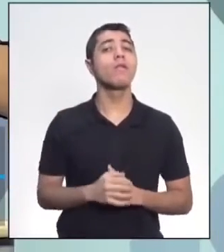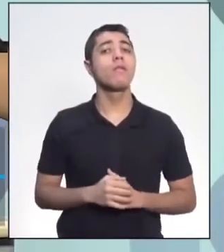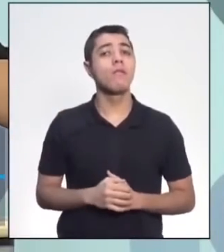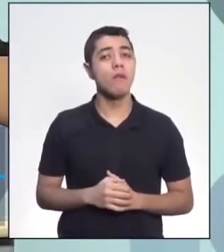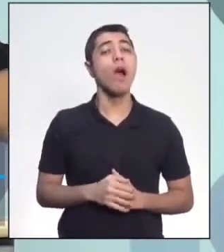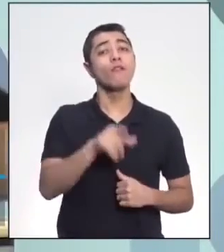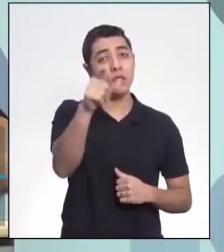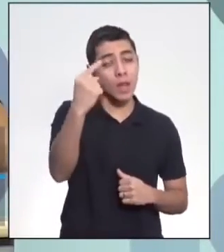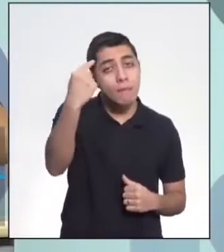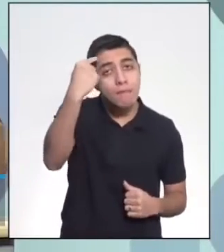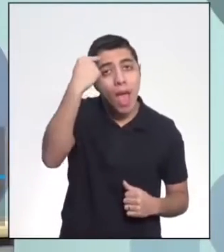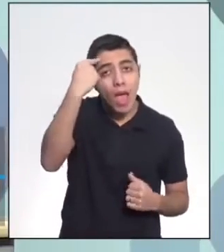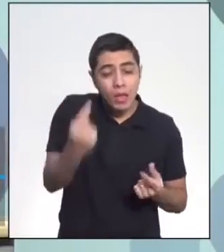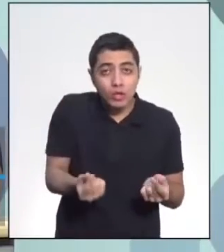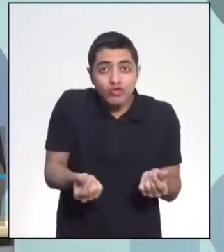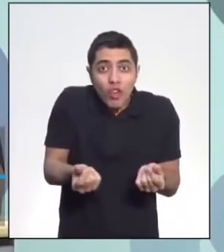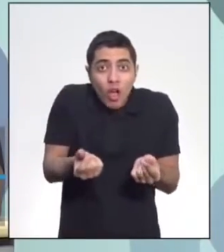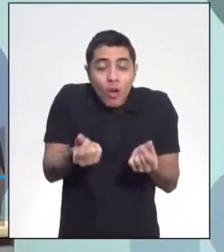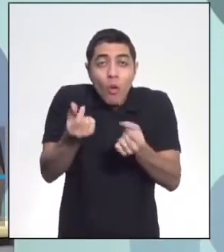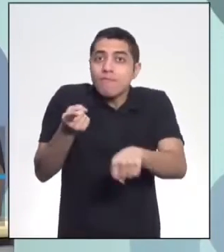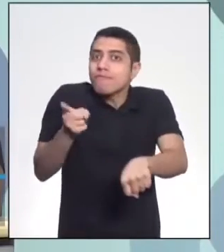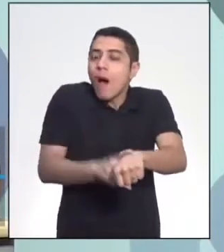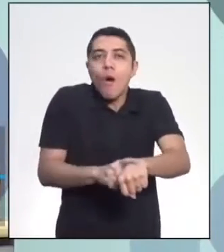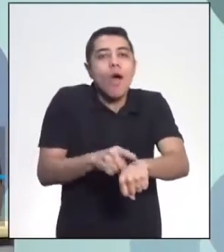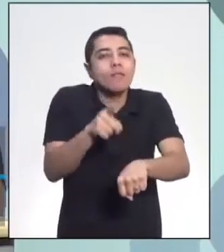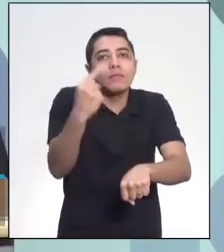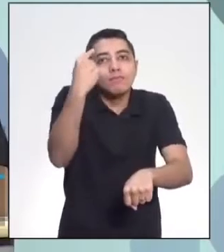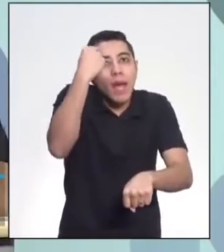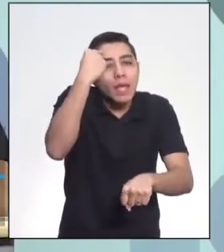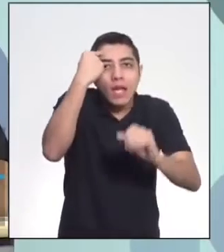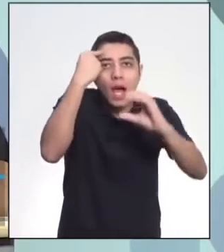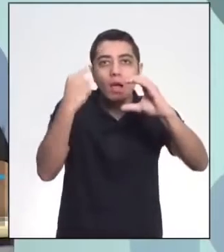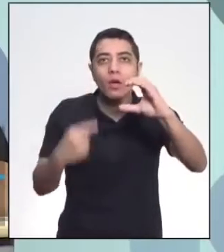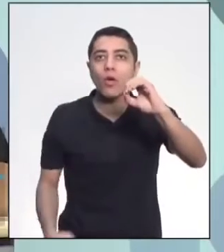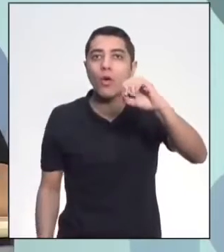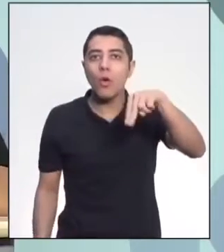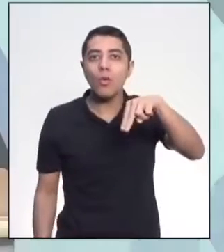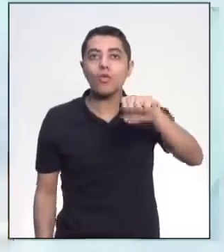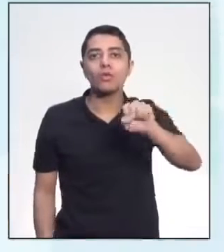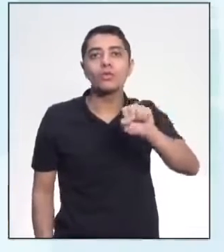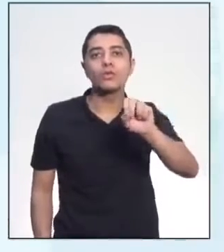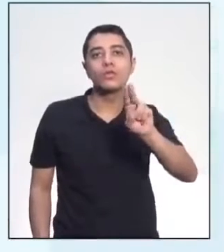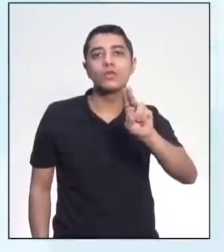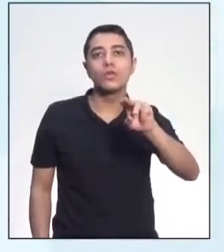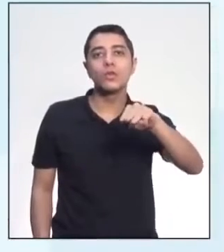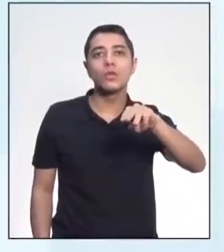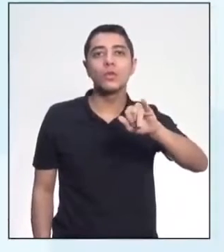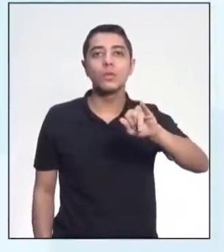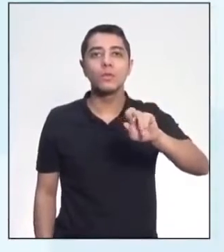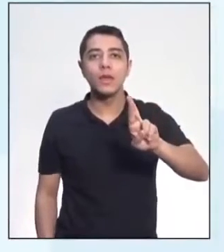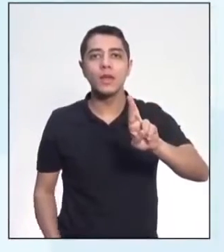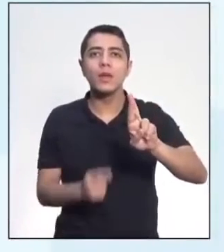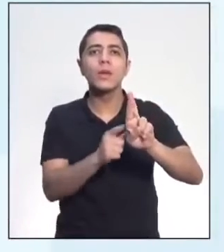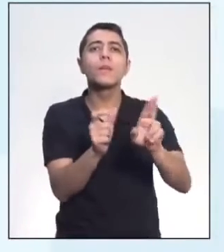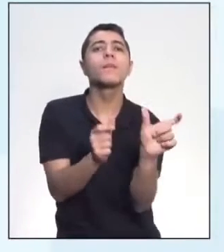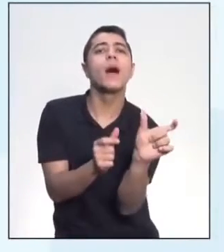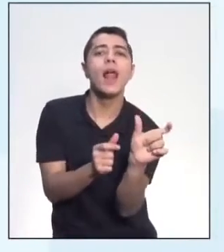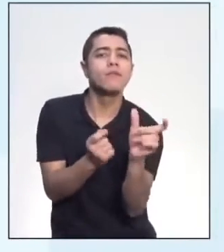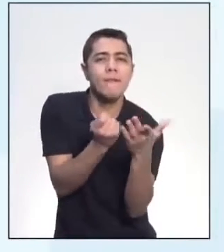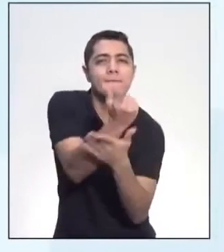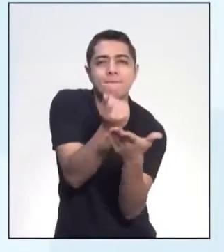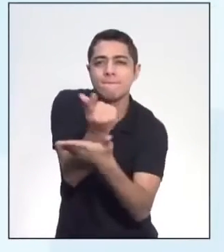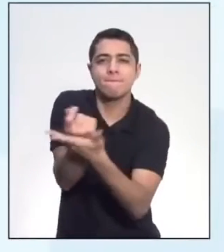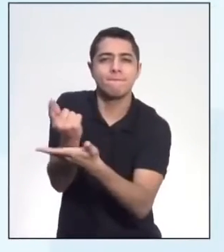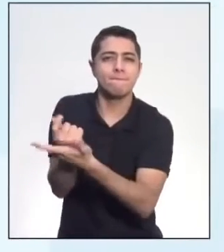você já pensa em logo consumir. Presta atenção aí na tela, olha, essas frases aqui, olha.